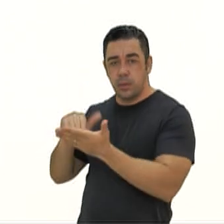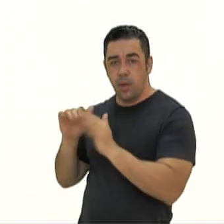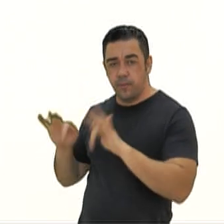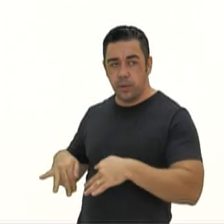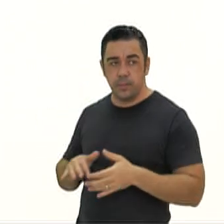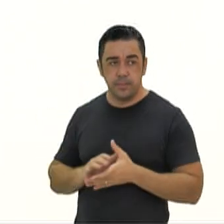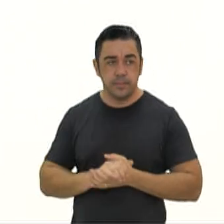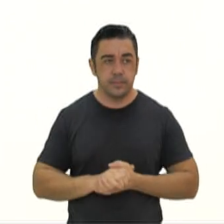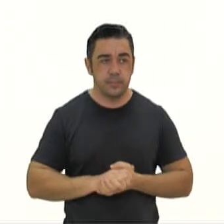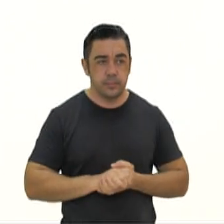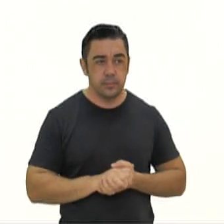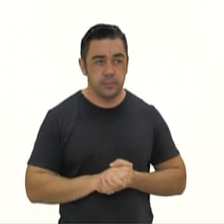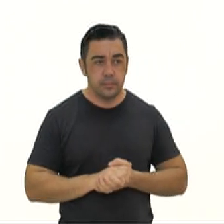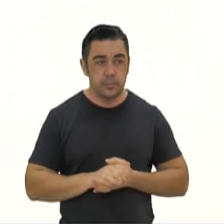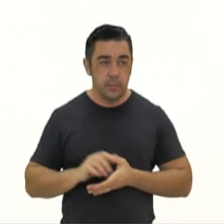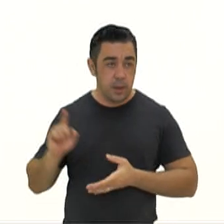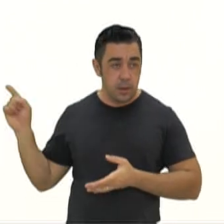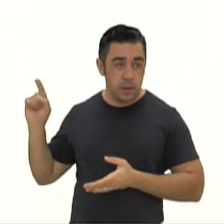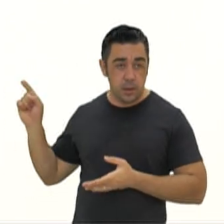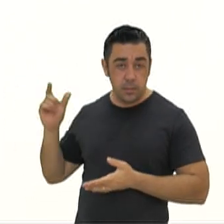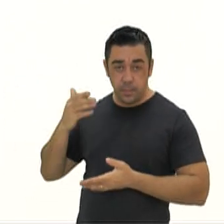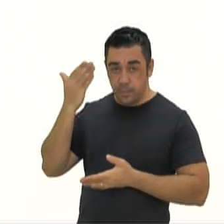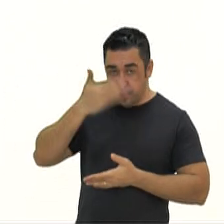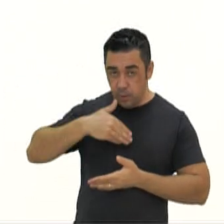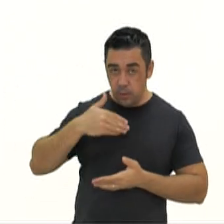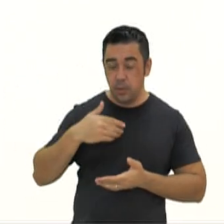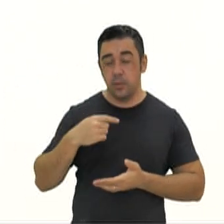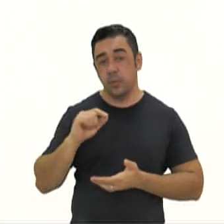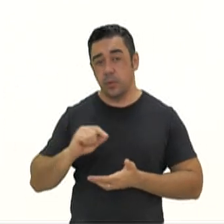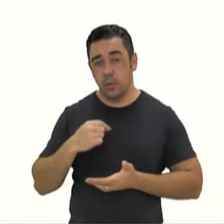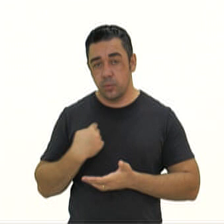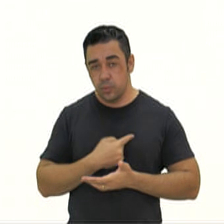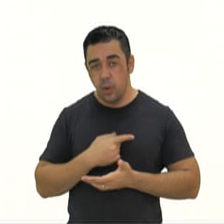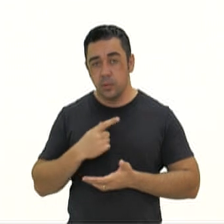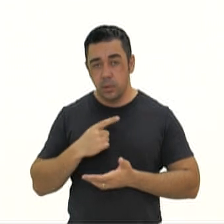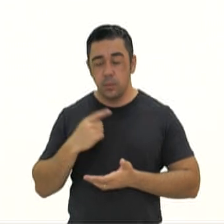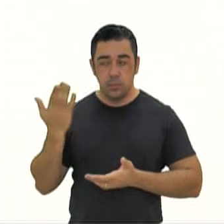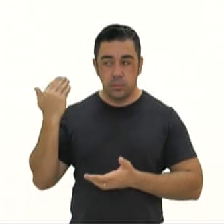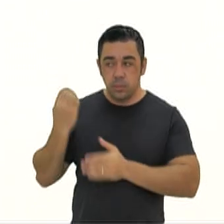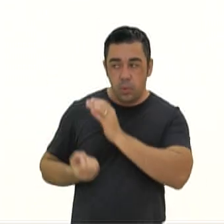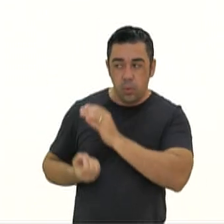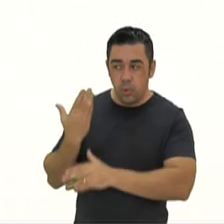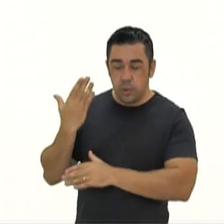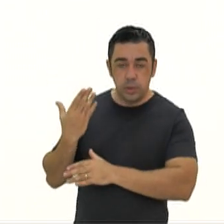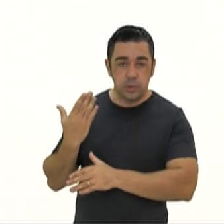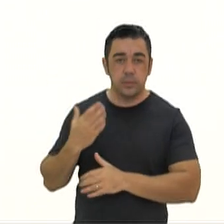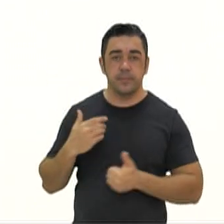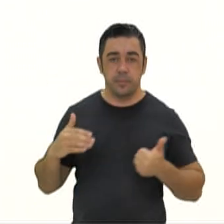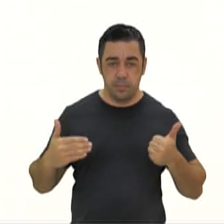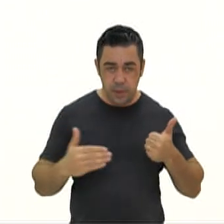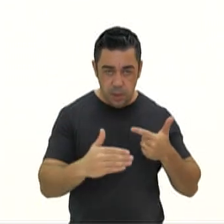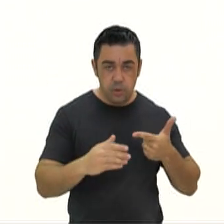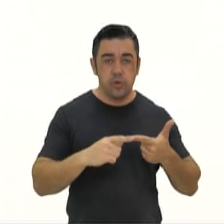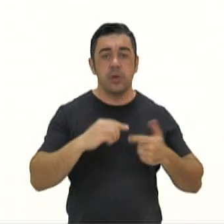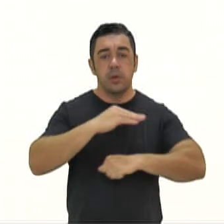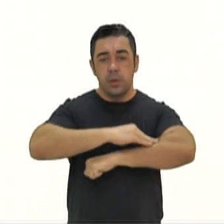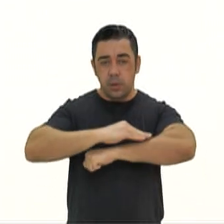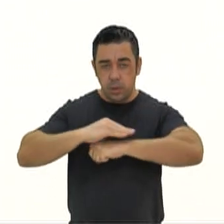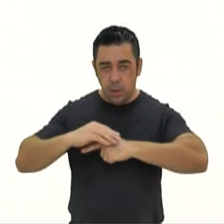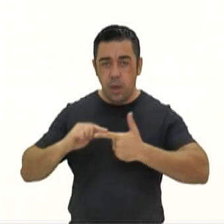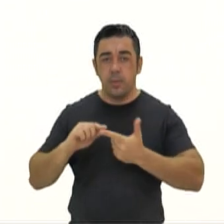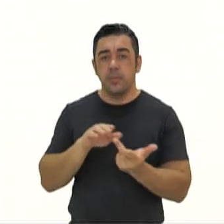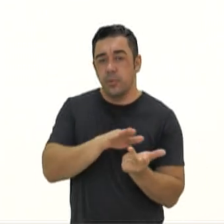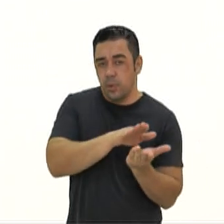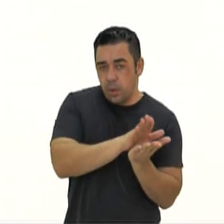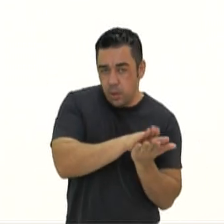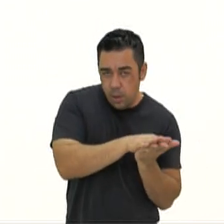embrionário. Pessoal, isso é uma prova de que possivelmente nós temos um ancestral comum entre peixes, anfíbios, répteis e